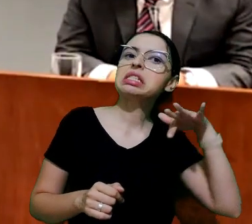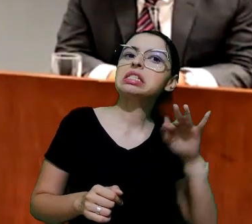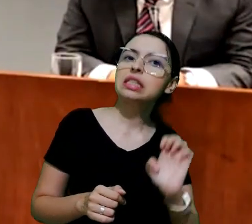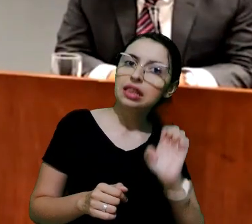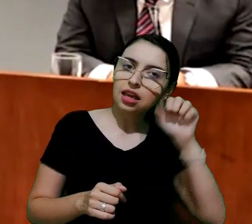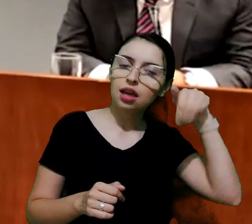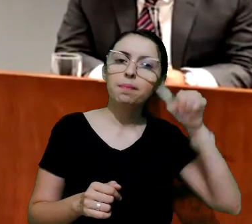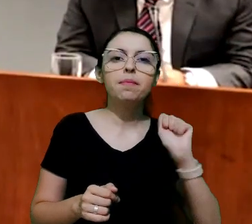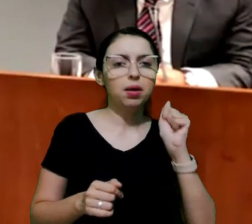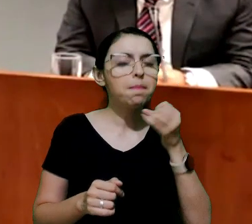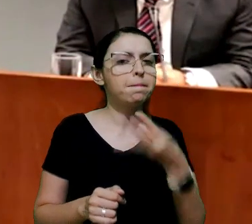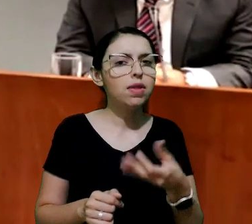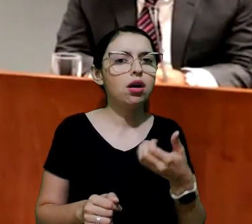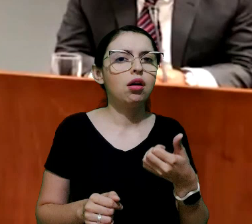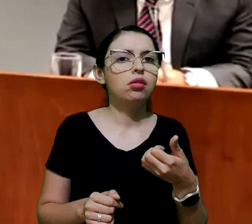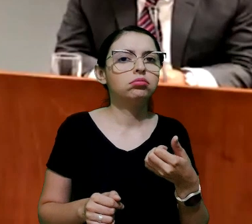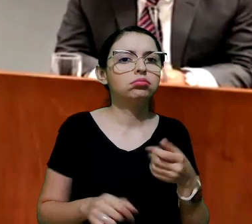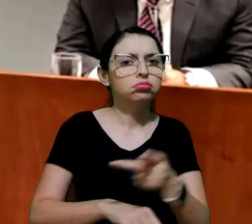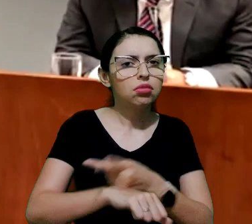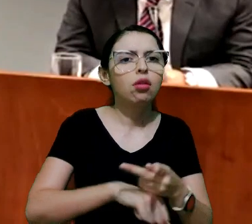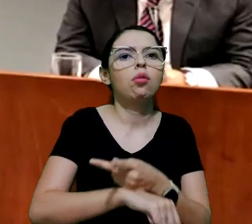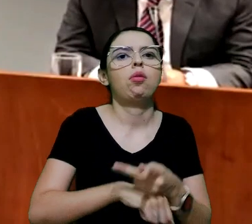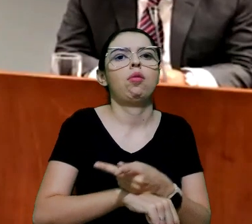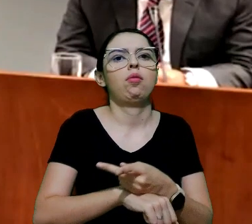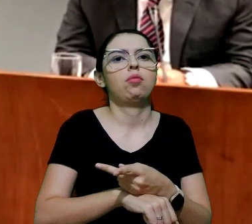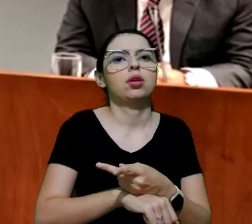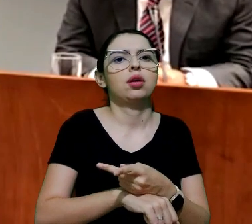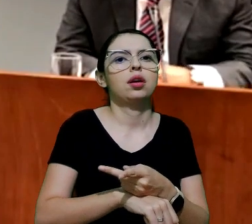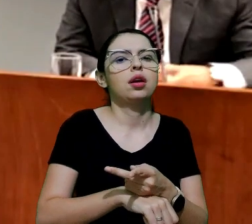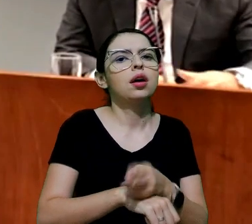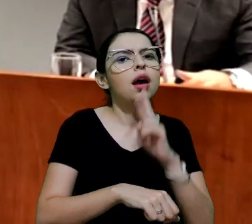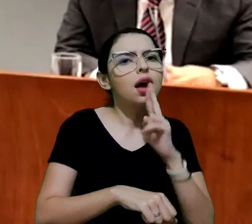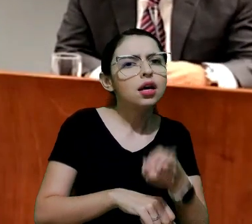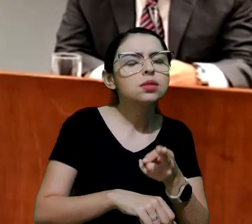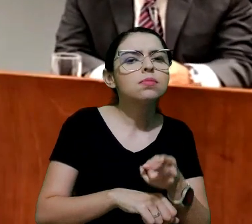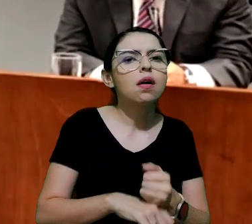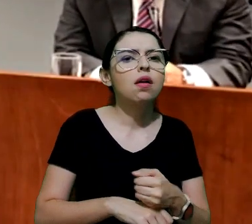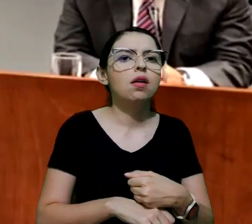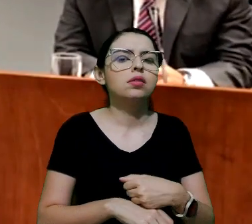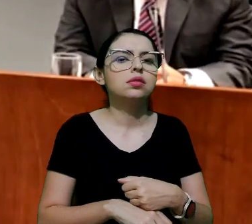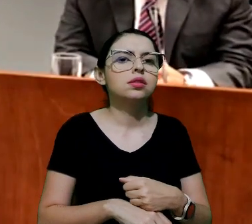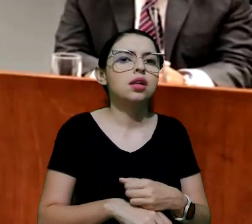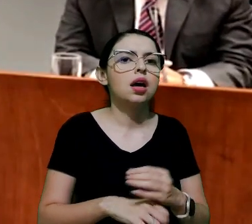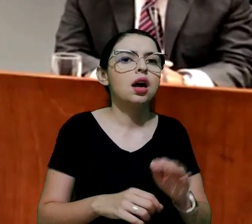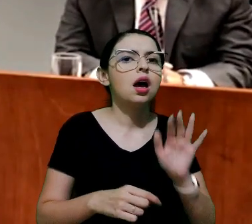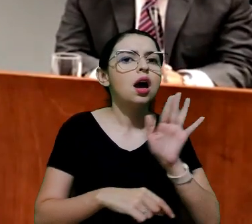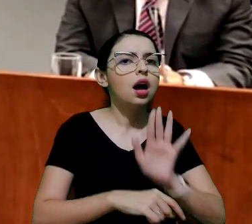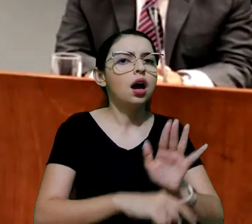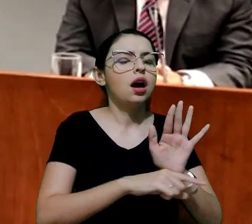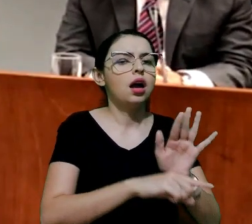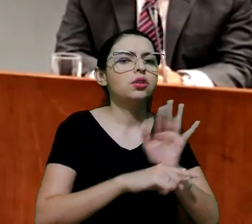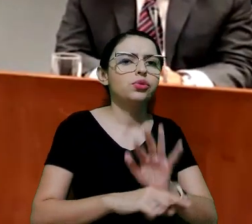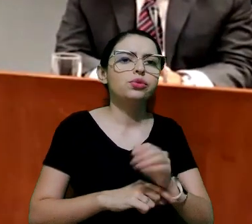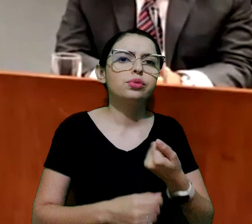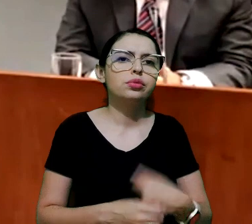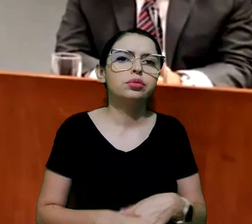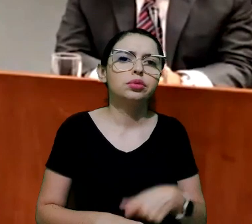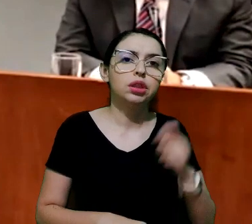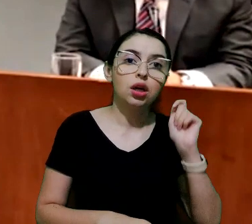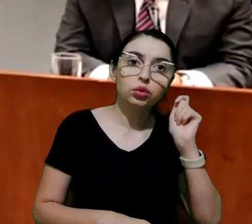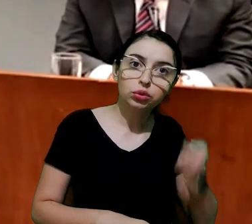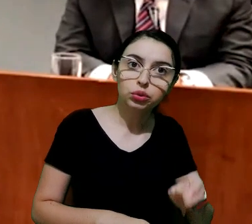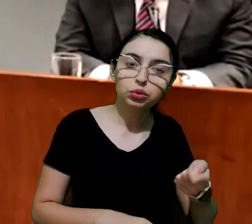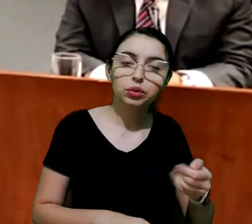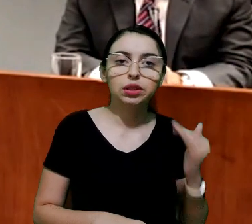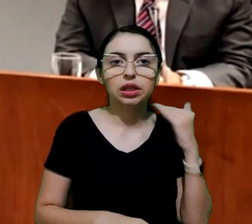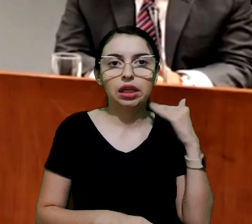pulsa, que dá solução, que dá ocasião do juiz decidir pelos conceitos indeterminados,